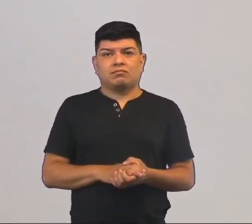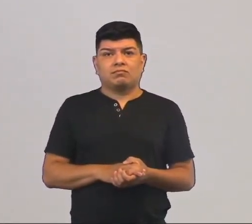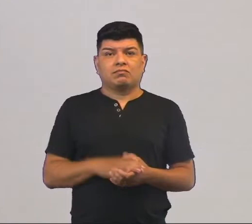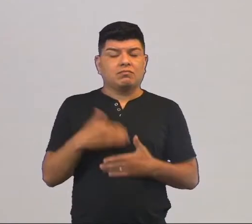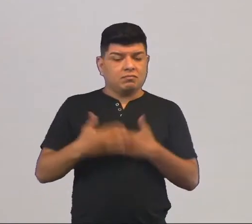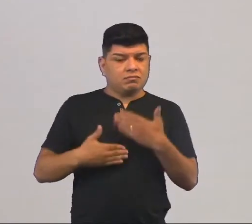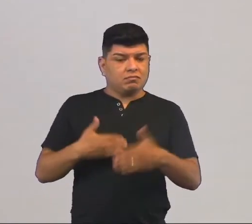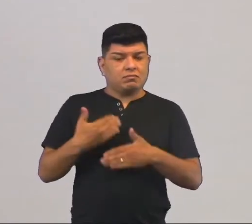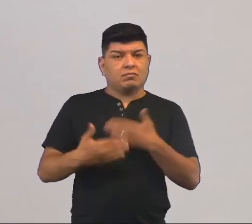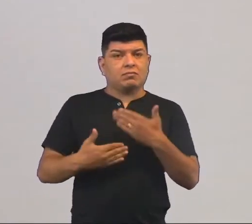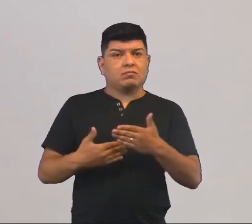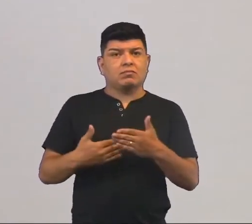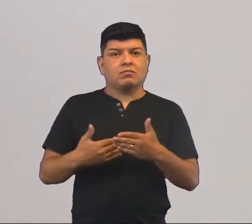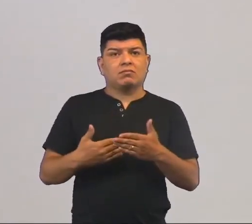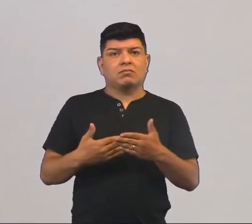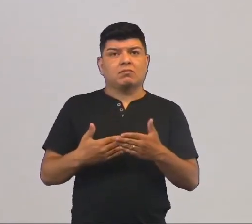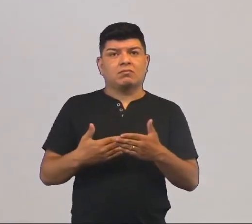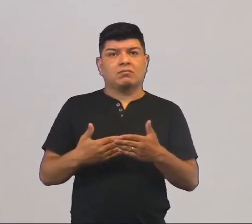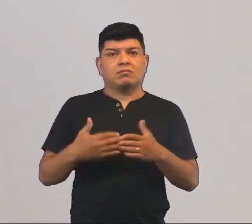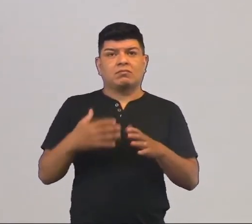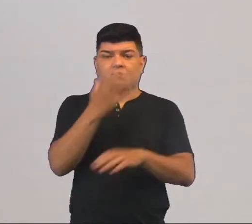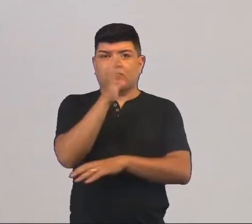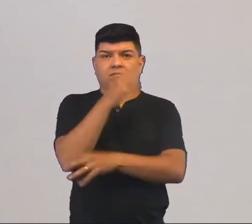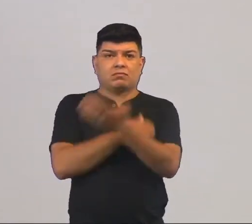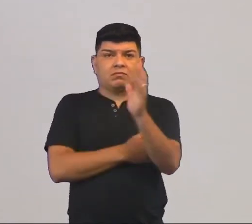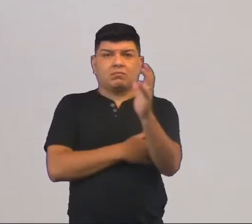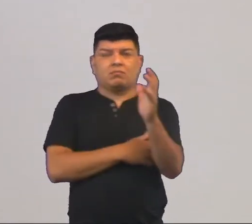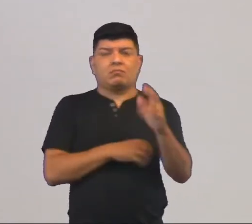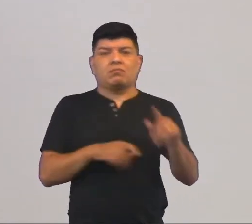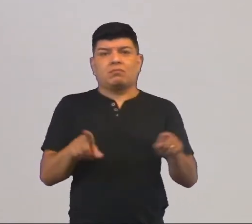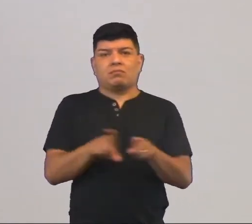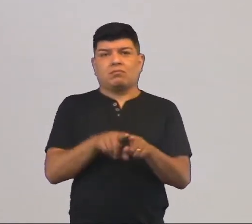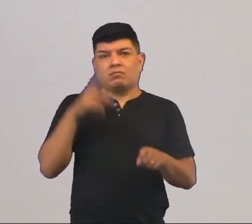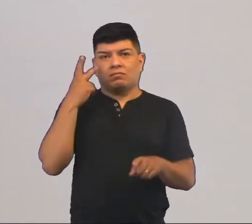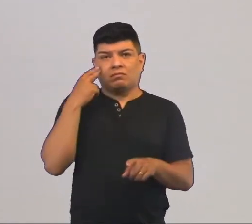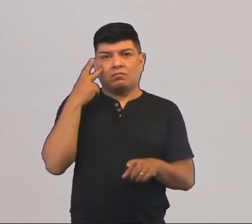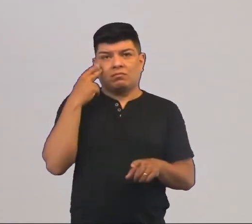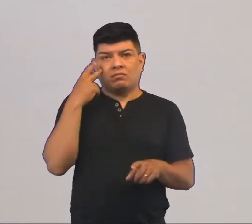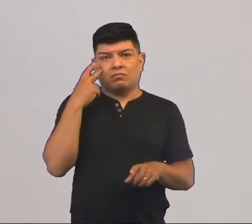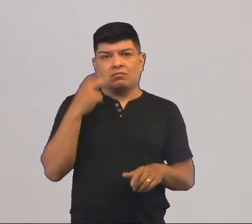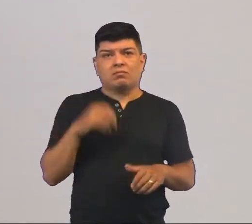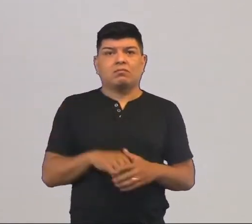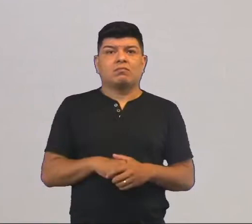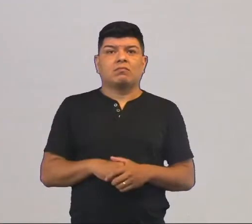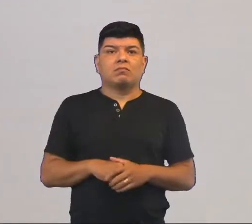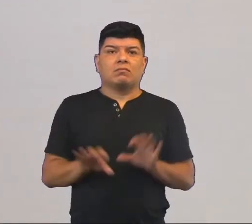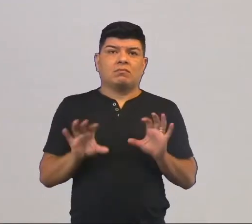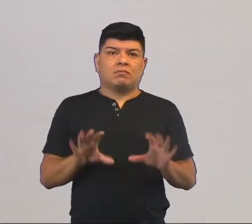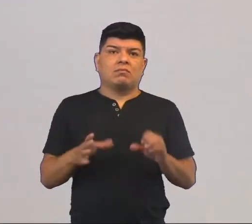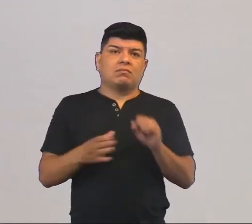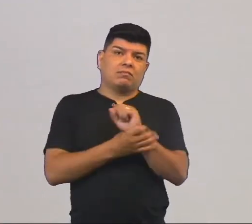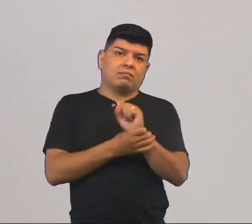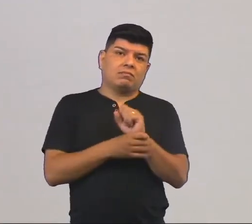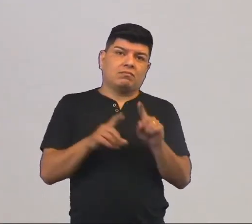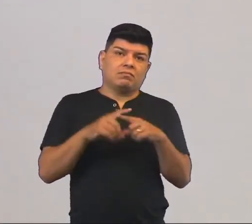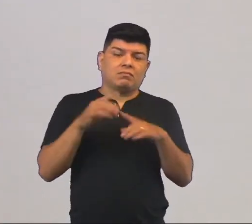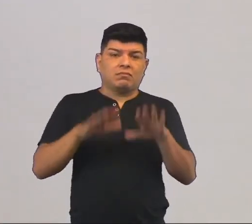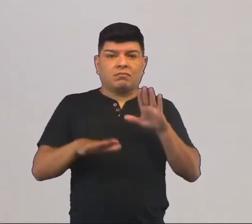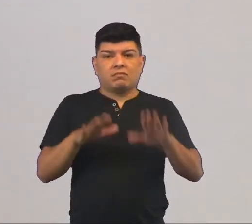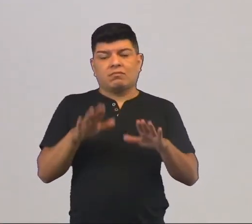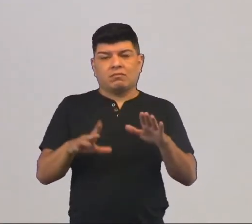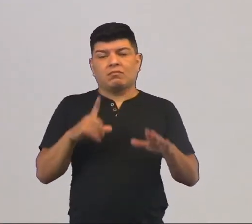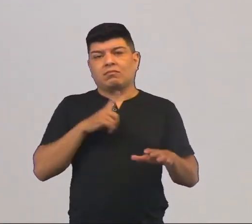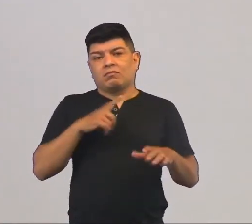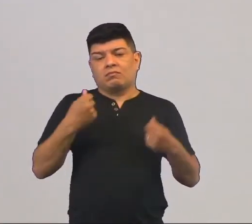indo cada vez mais para as áreas nativas, para as áreas naturais, reservas naturais. Apesar das proteções, mas vez ou outra